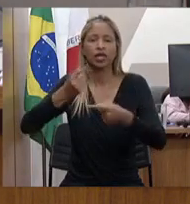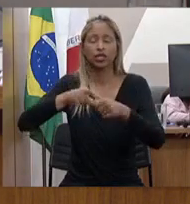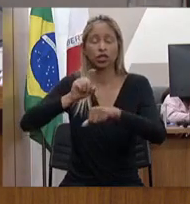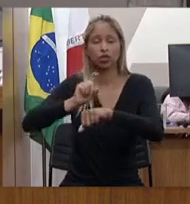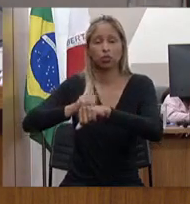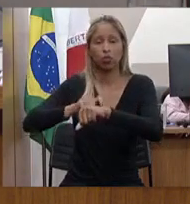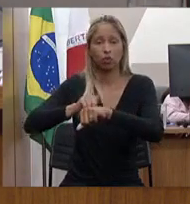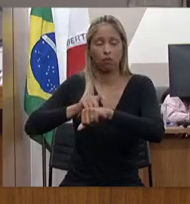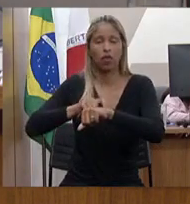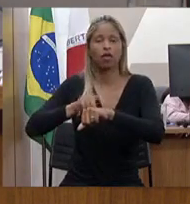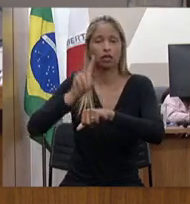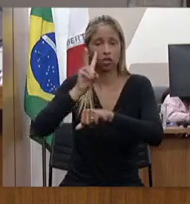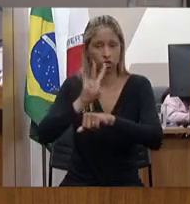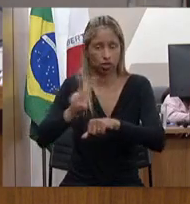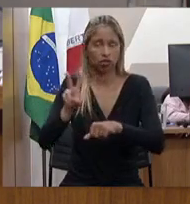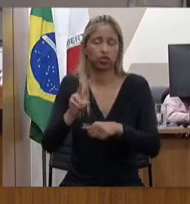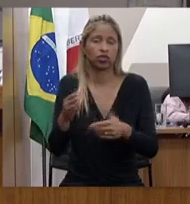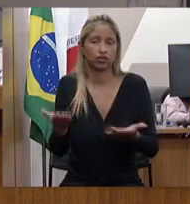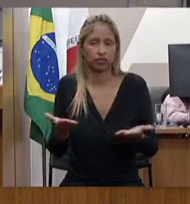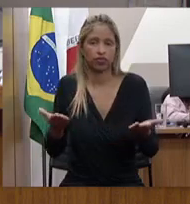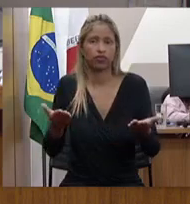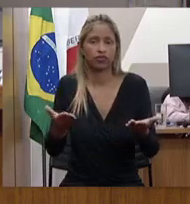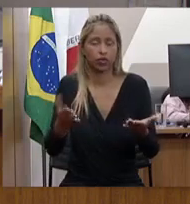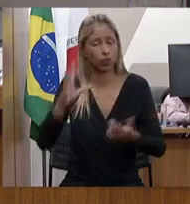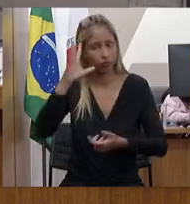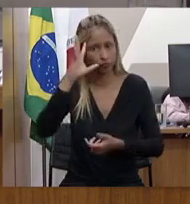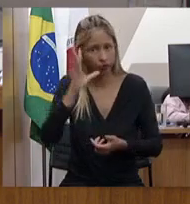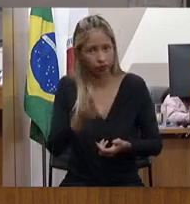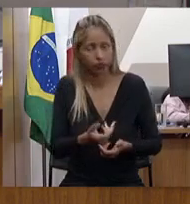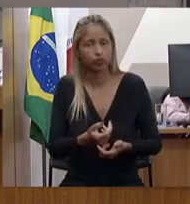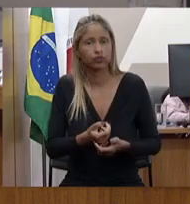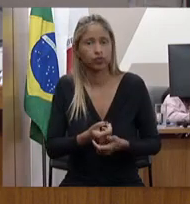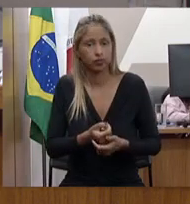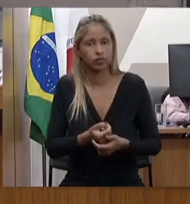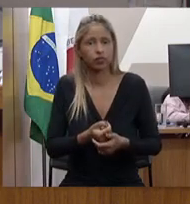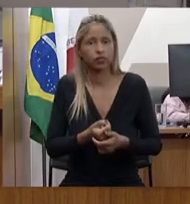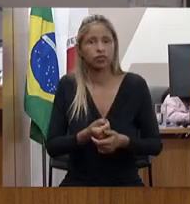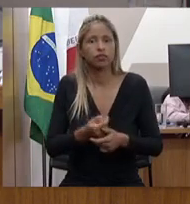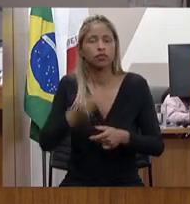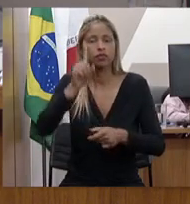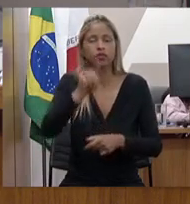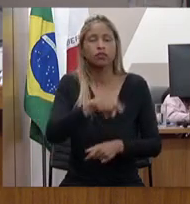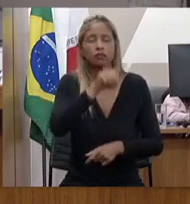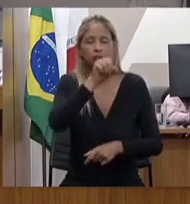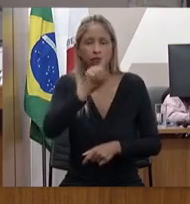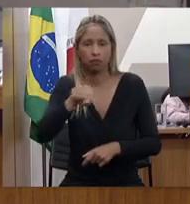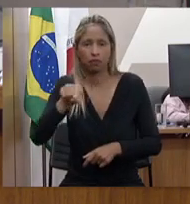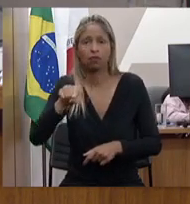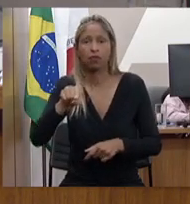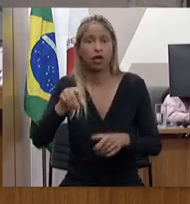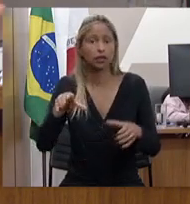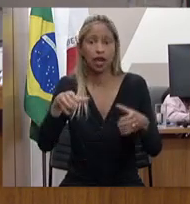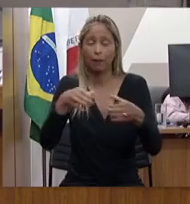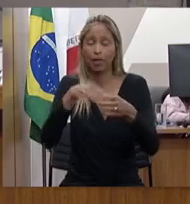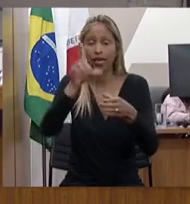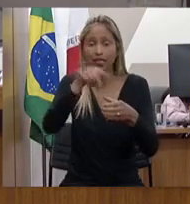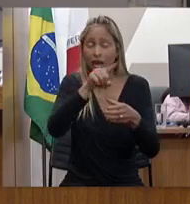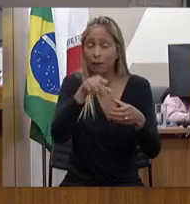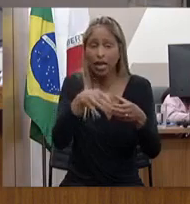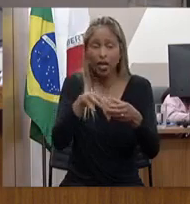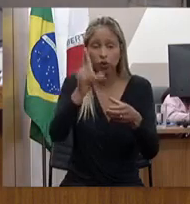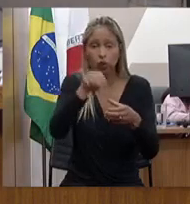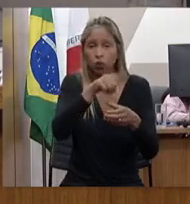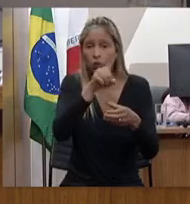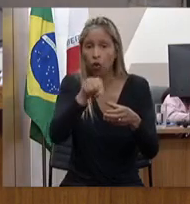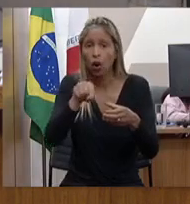né que a gente viu Inclusive a dissolução o cancelamento da nossa instituição num determinado momento